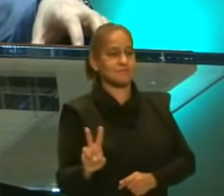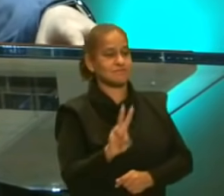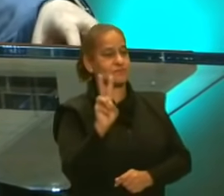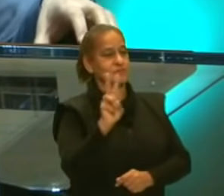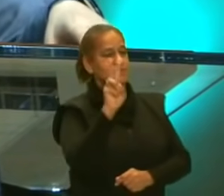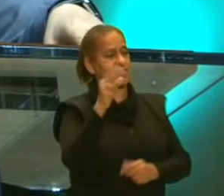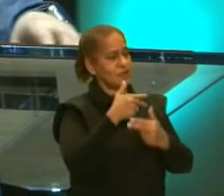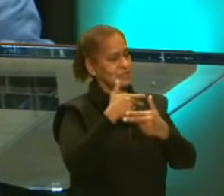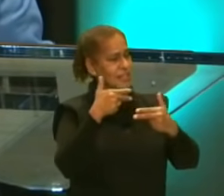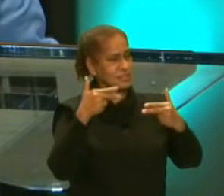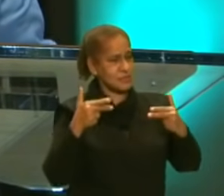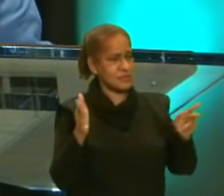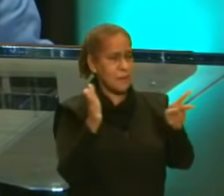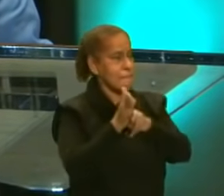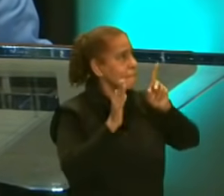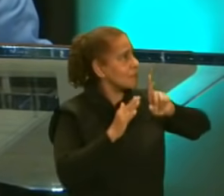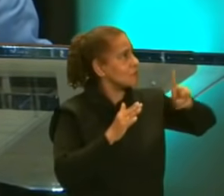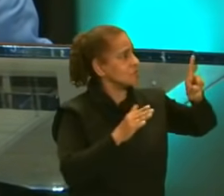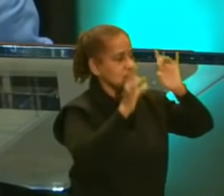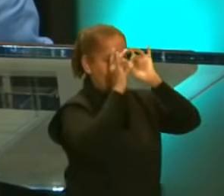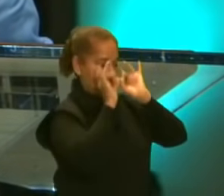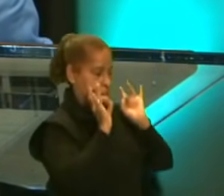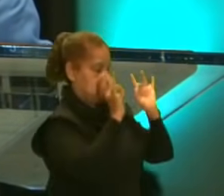sejam abandonados nessa terra.